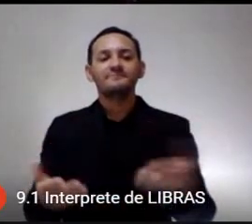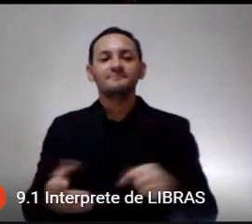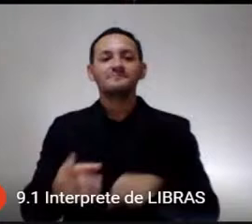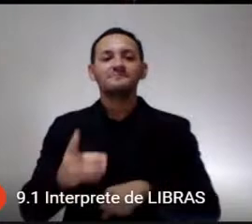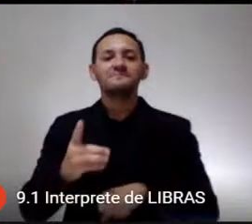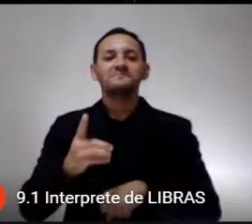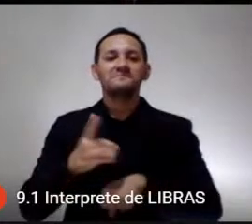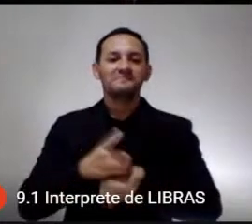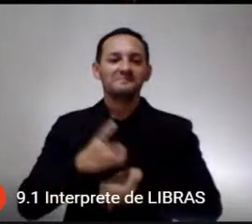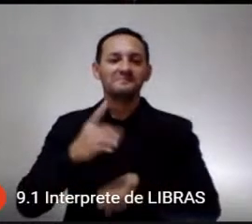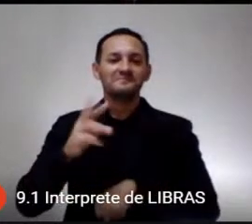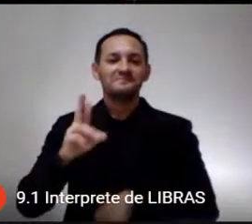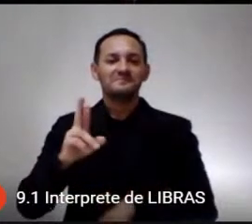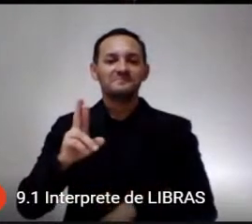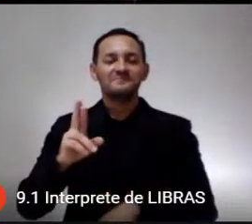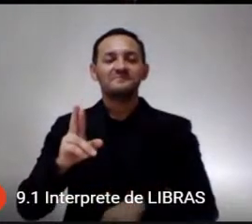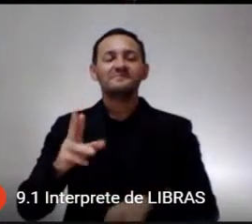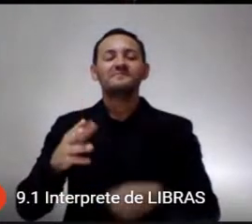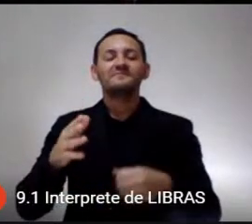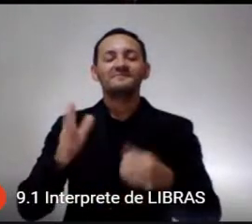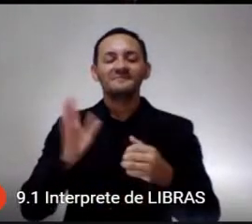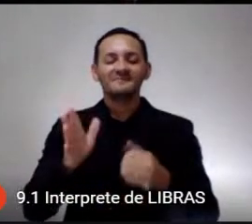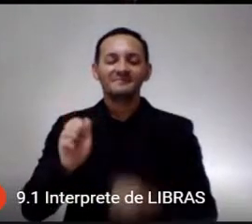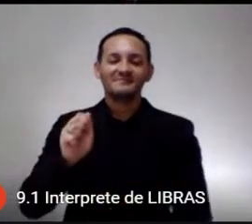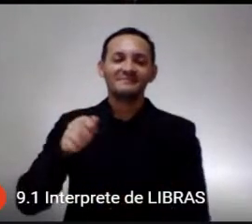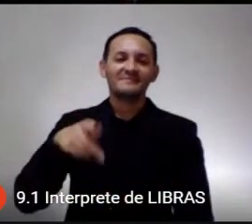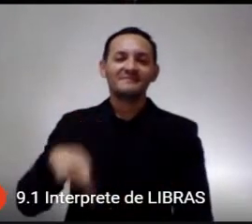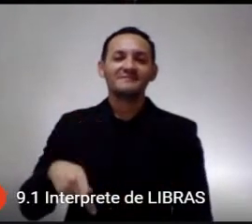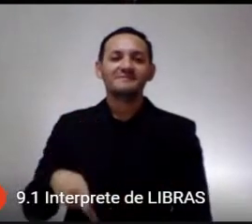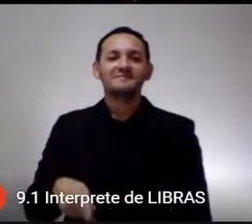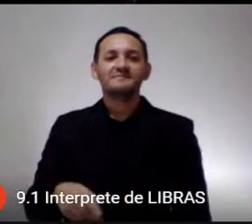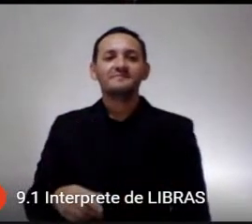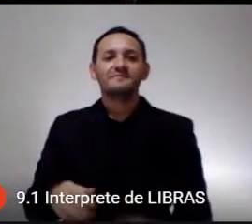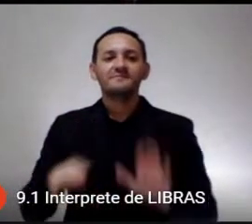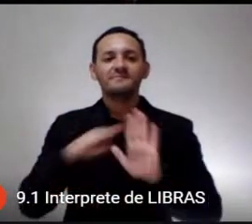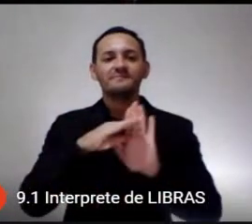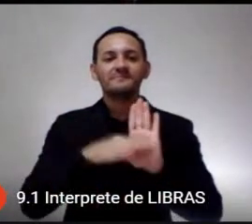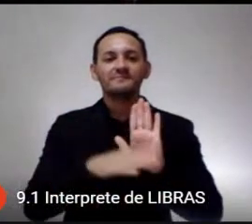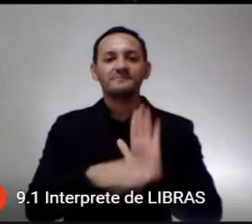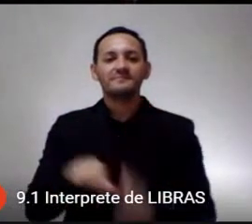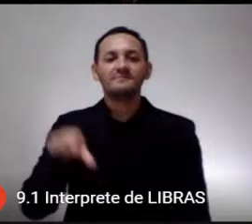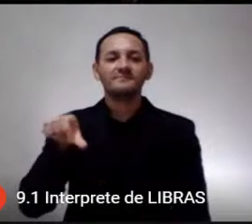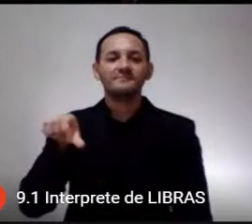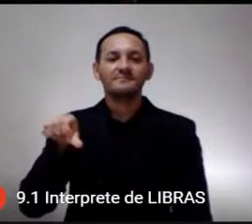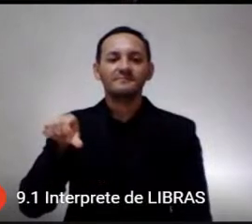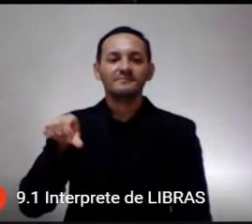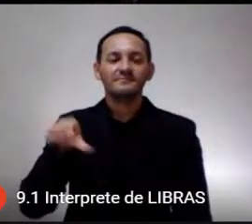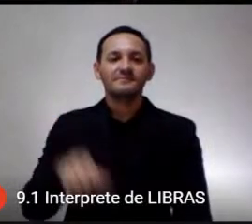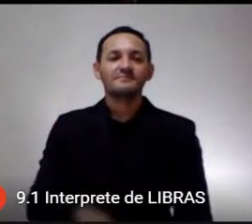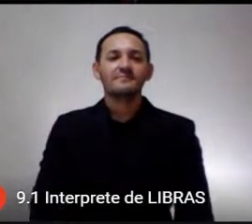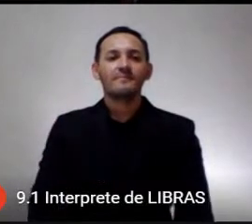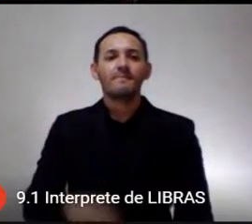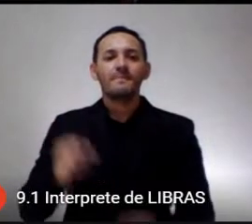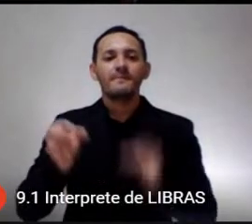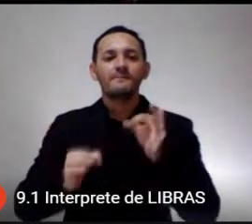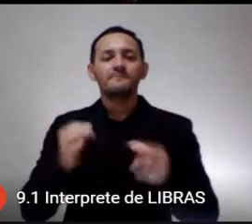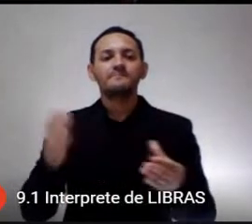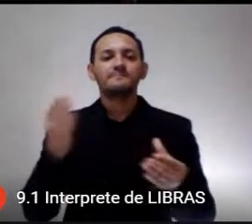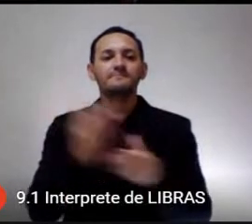aposentou-se. É, o item de número 10, é 9, é o